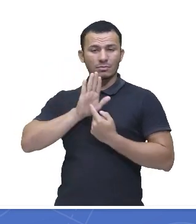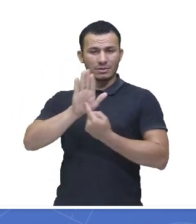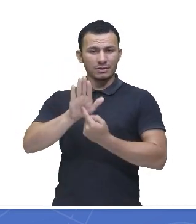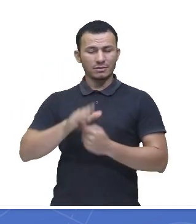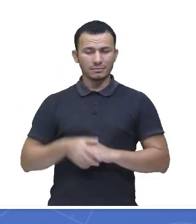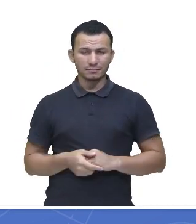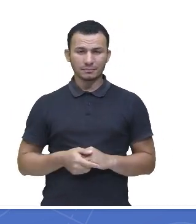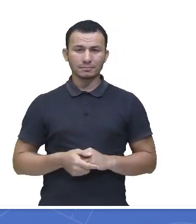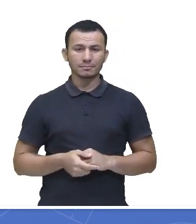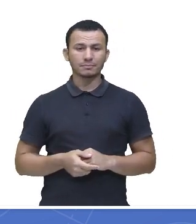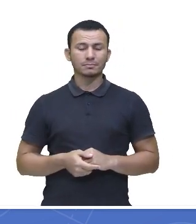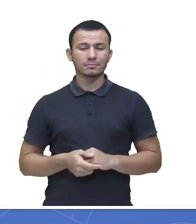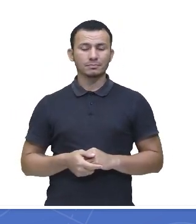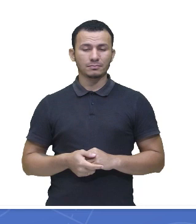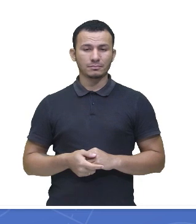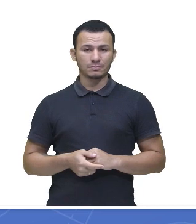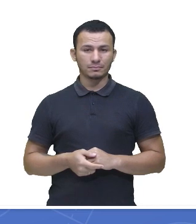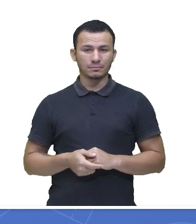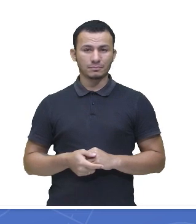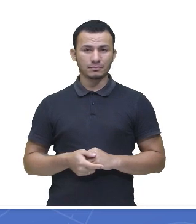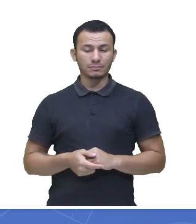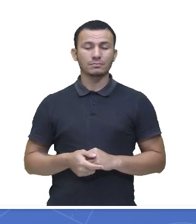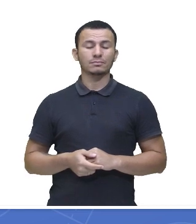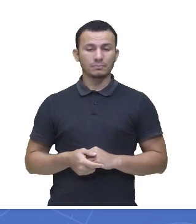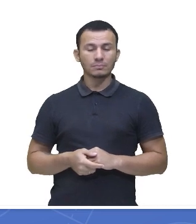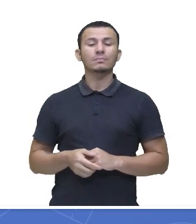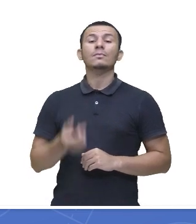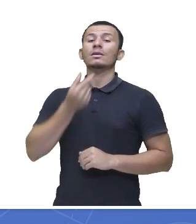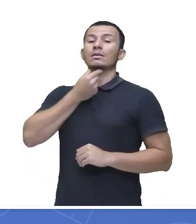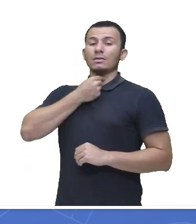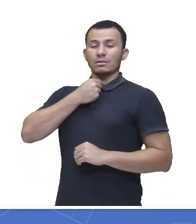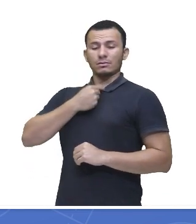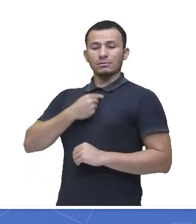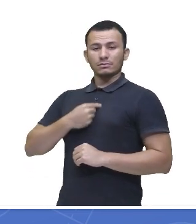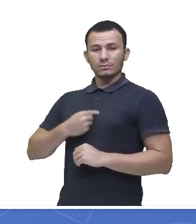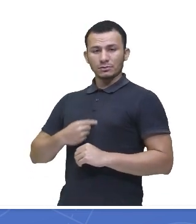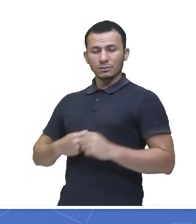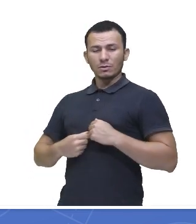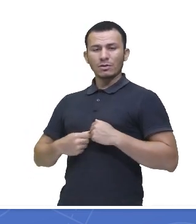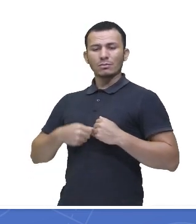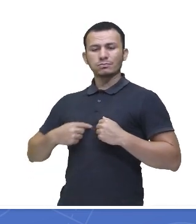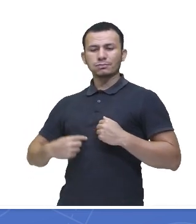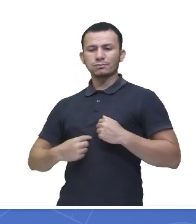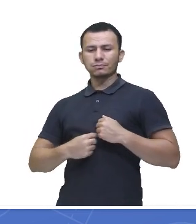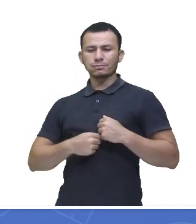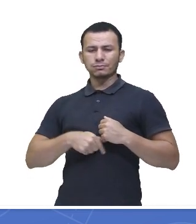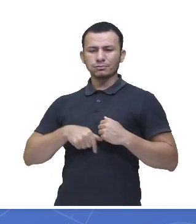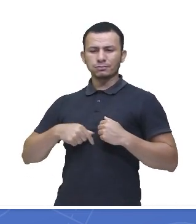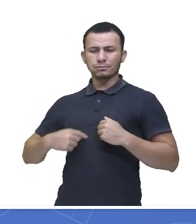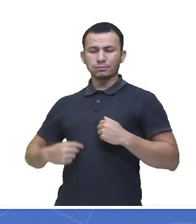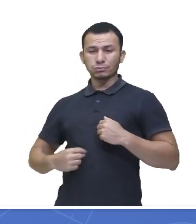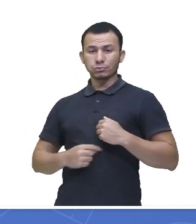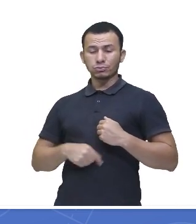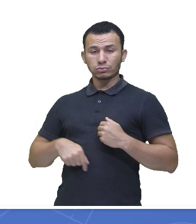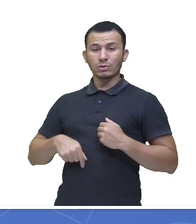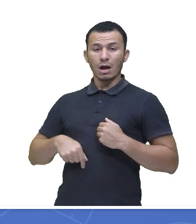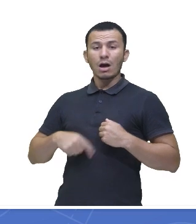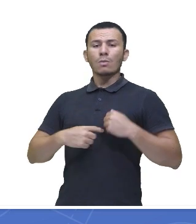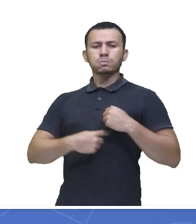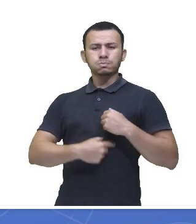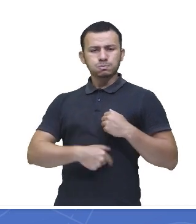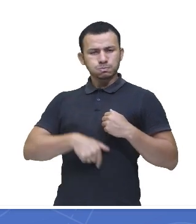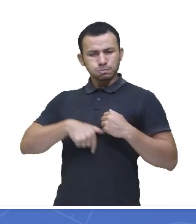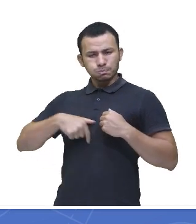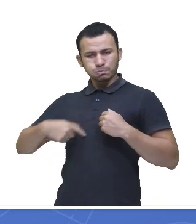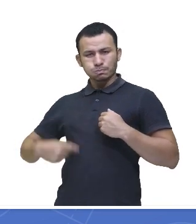né? Ele começa lá no esôfago e aí ele vai para outras partes do tubo digestório, vai até o intestino grosso, até lá